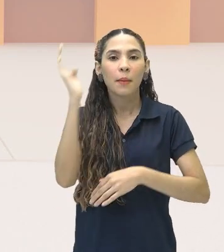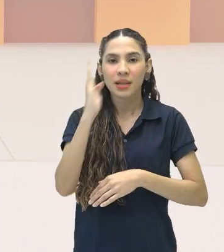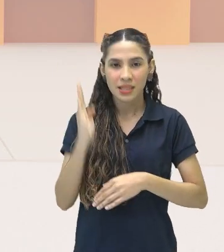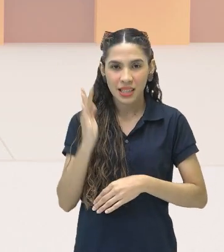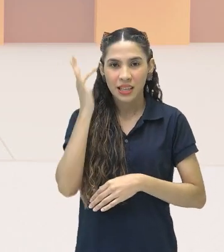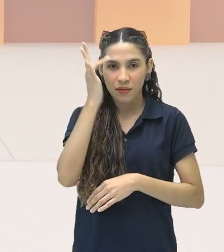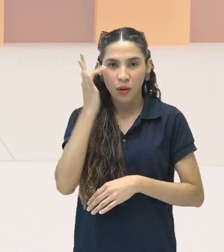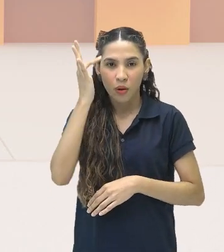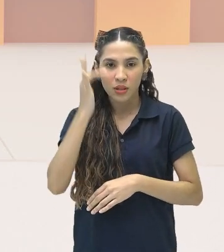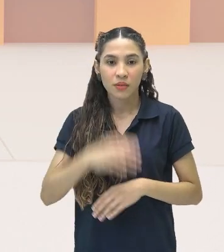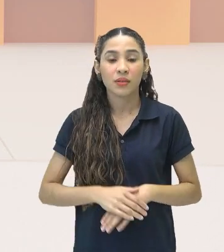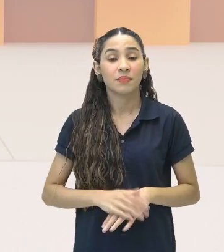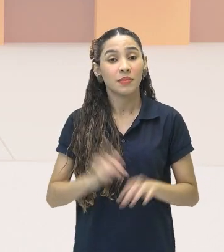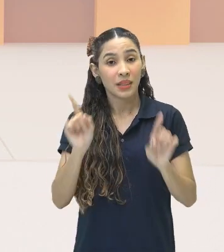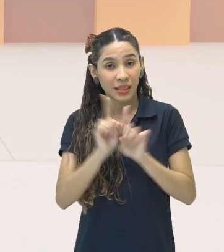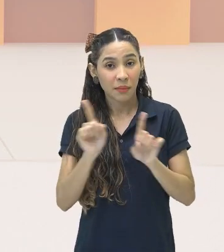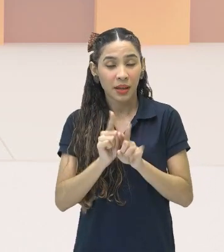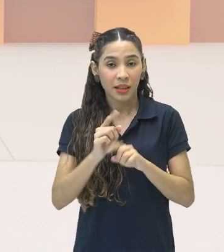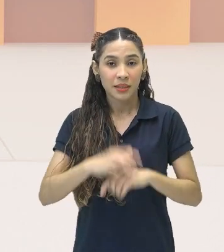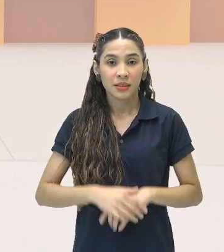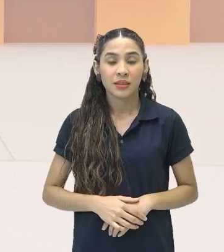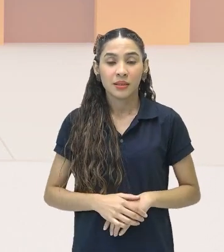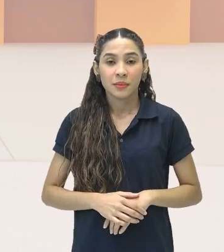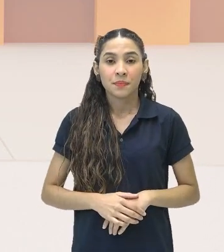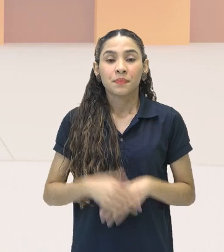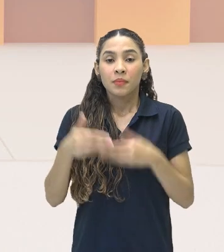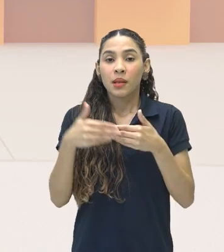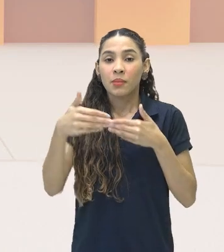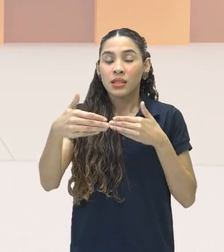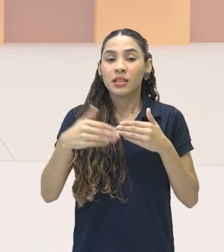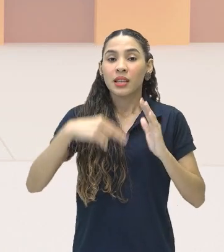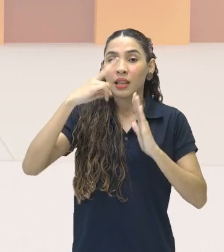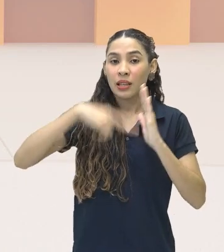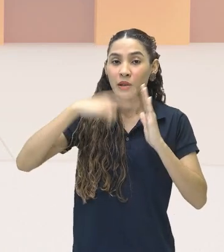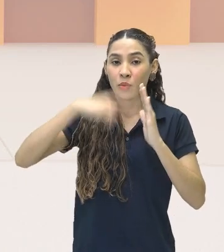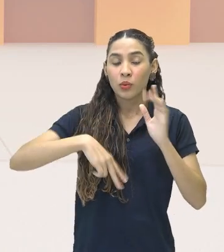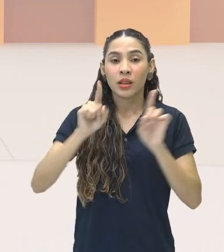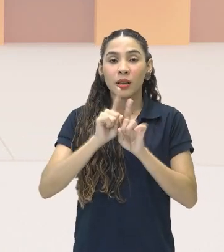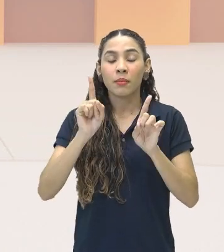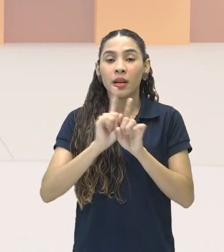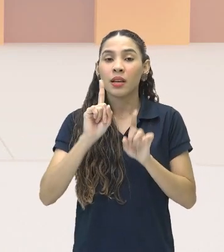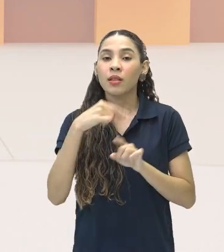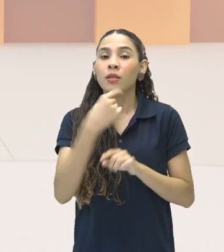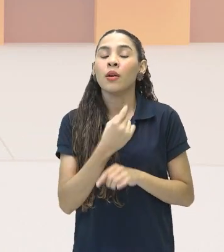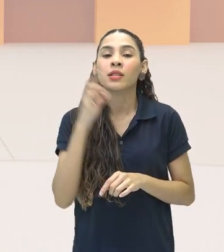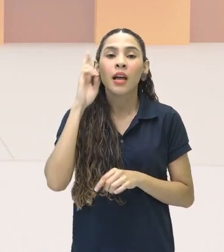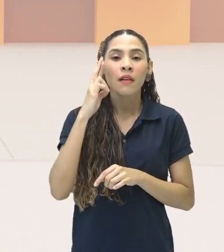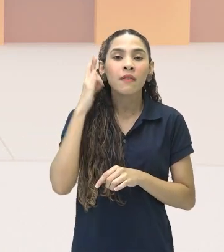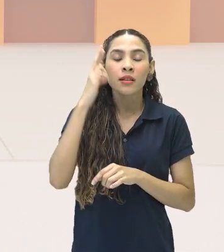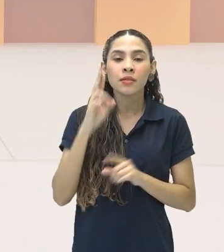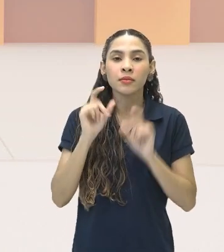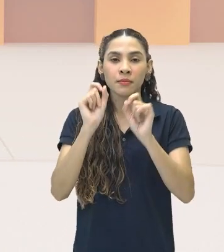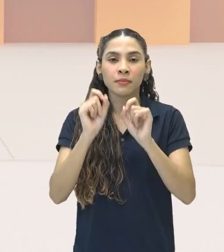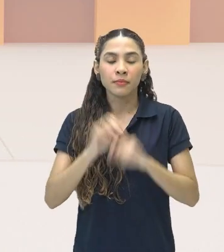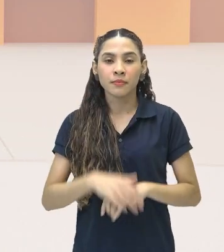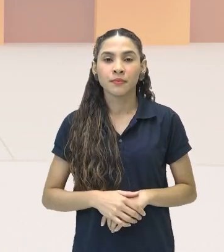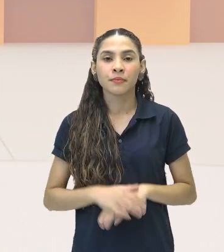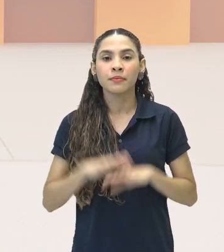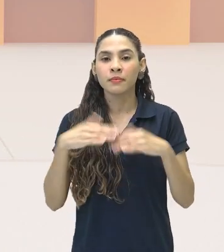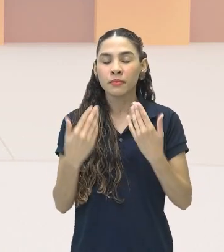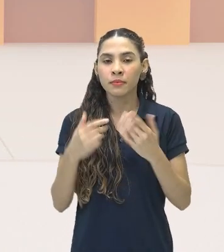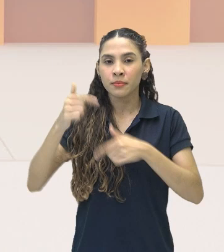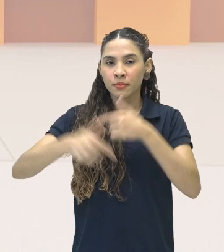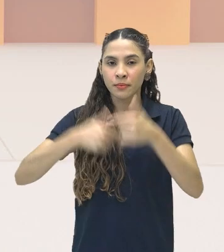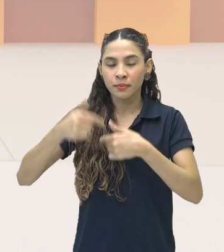brasileira, né, e também, a partir da leitura dela, a gente vai refletir um pouco sobre essa questão